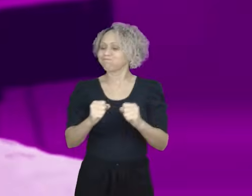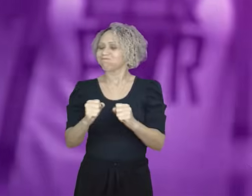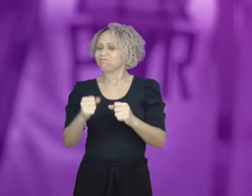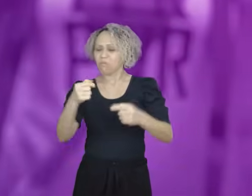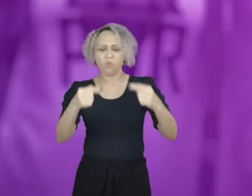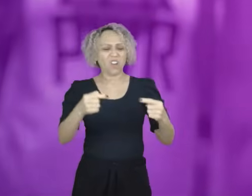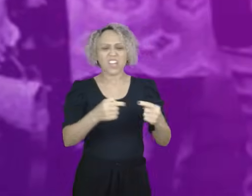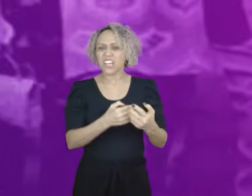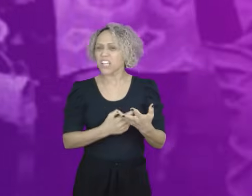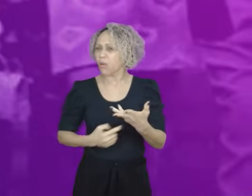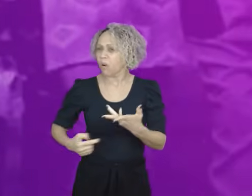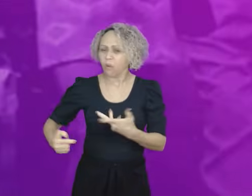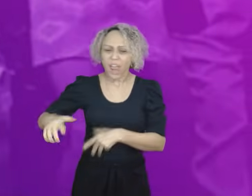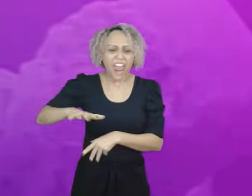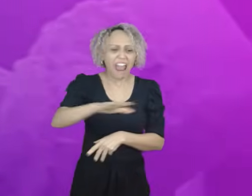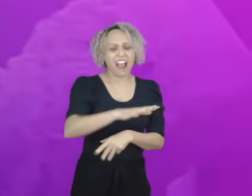poder.